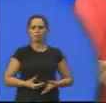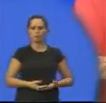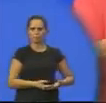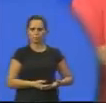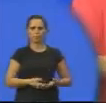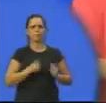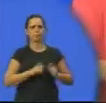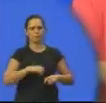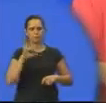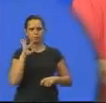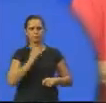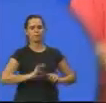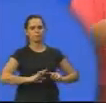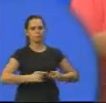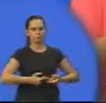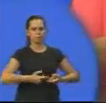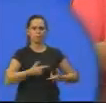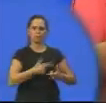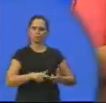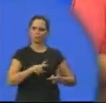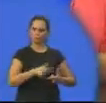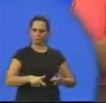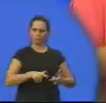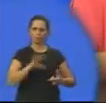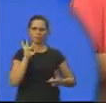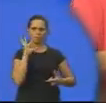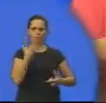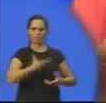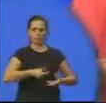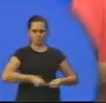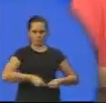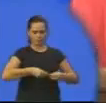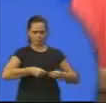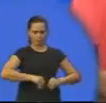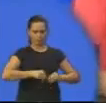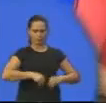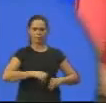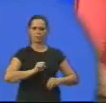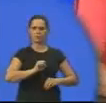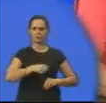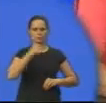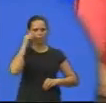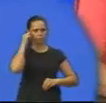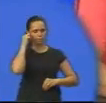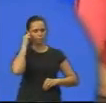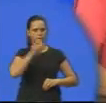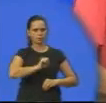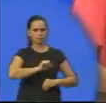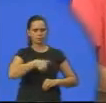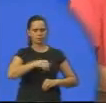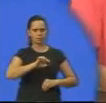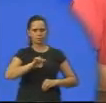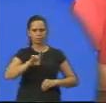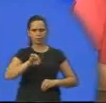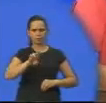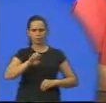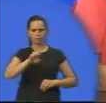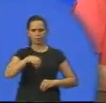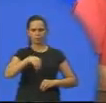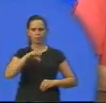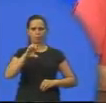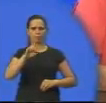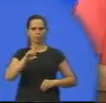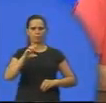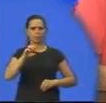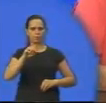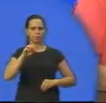uma anomalia genética e acarretando numa síndrome na criança. O parto. O